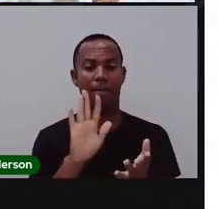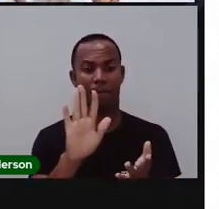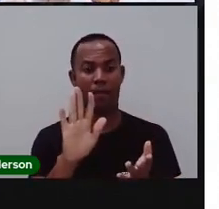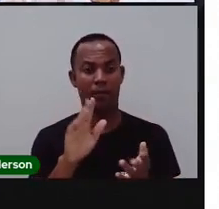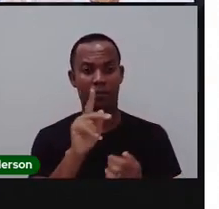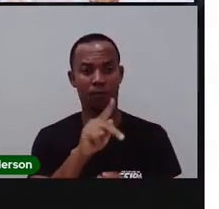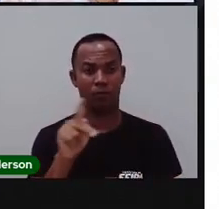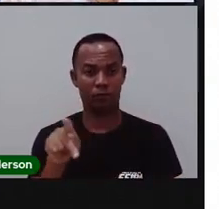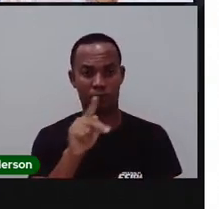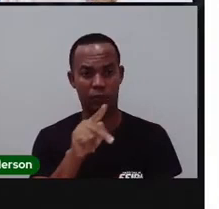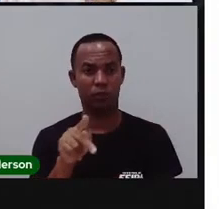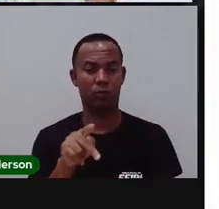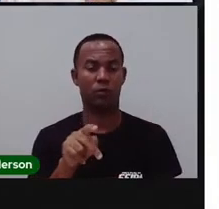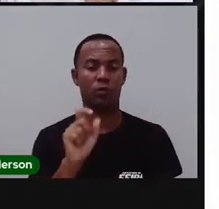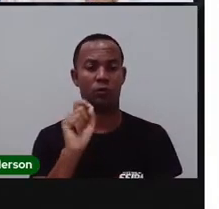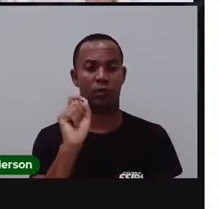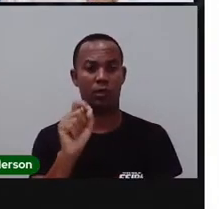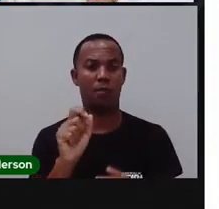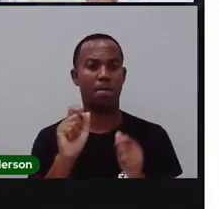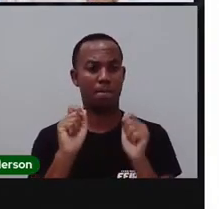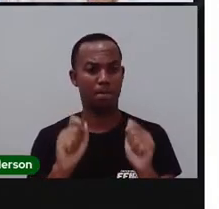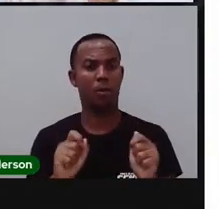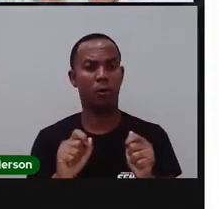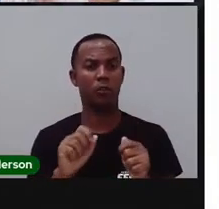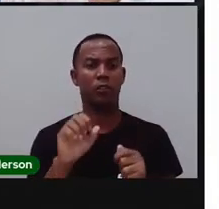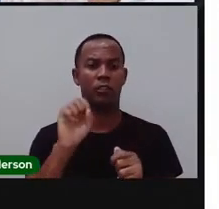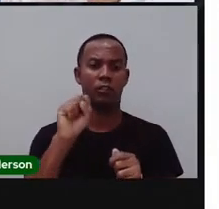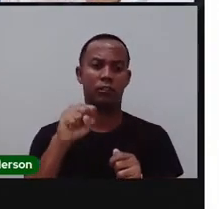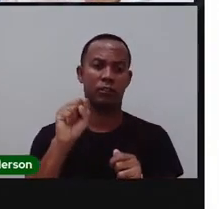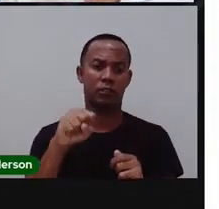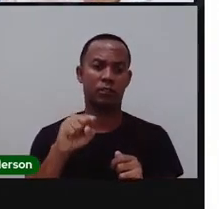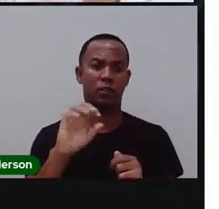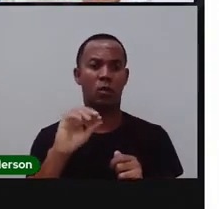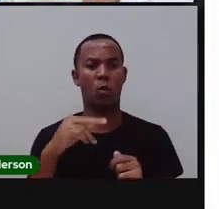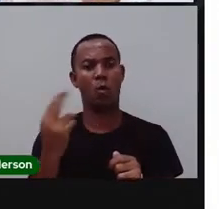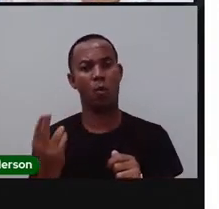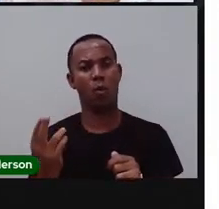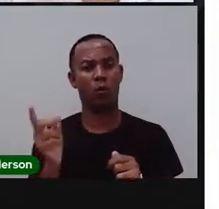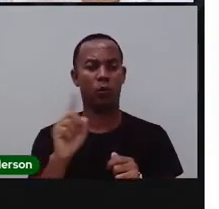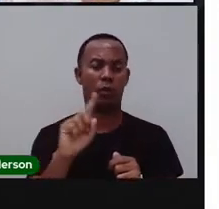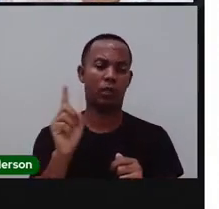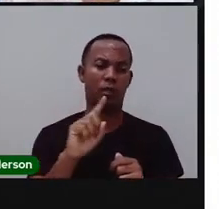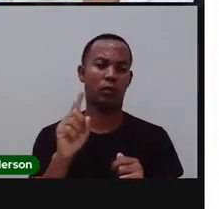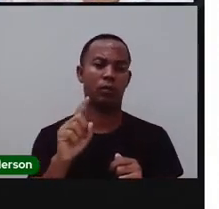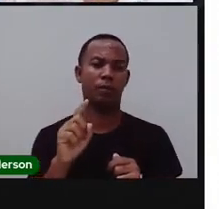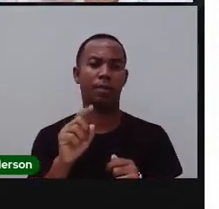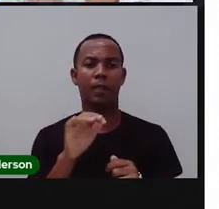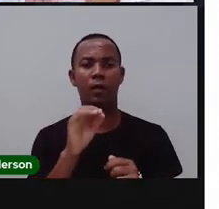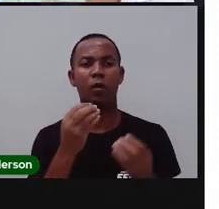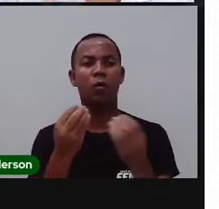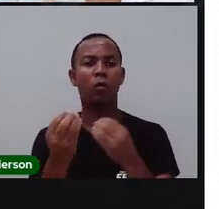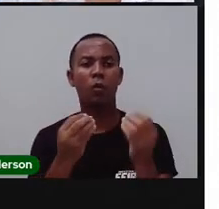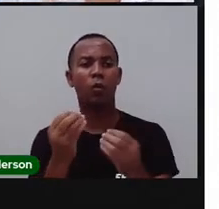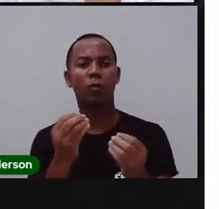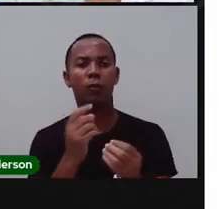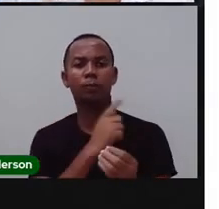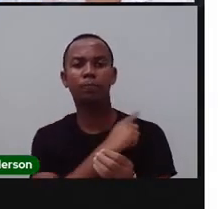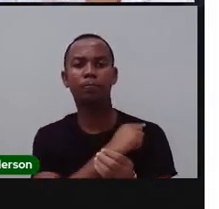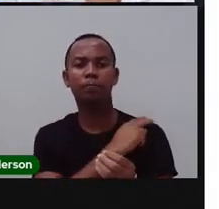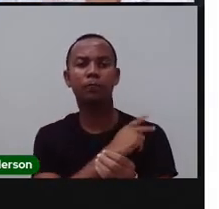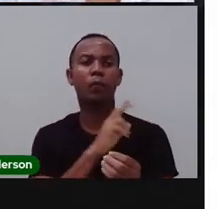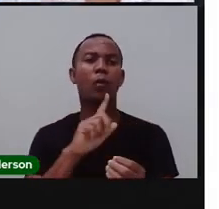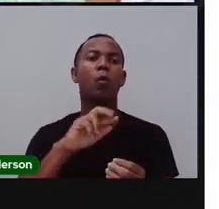o professor de vocês é que vai decidir se essa atividade vai ser utilizada pela série de vocês ou se ele irá realizar uma